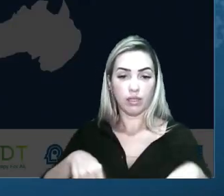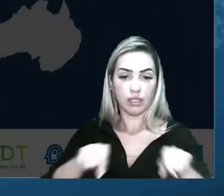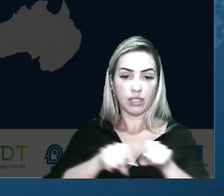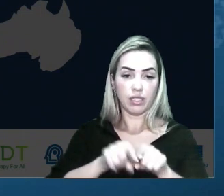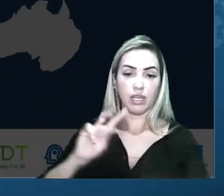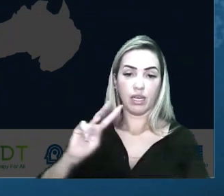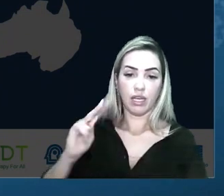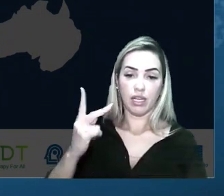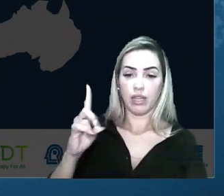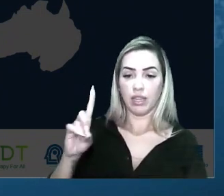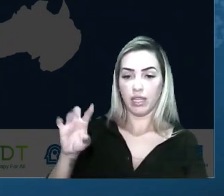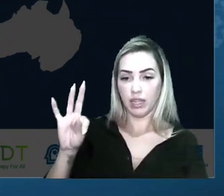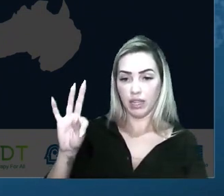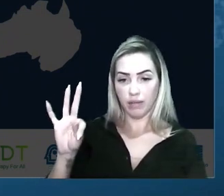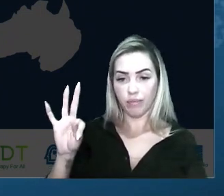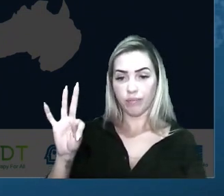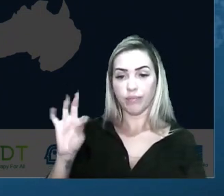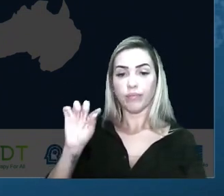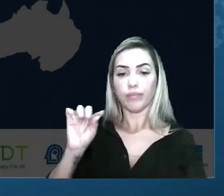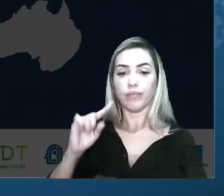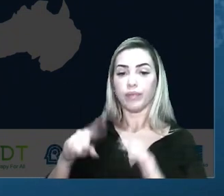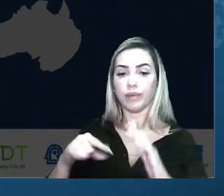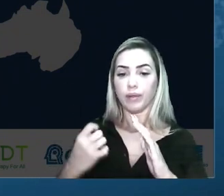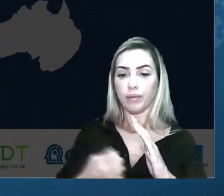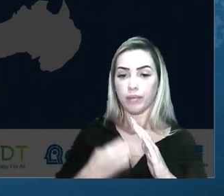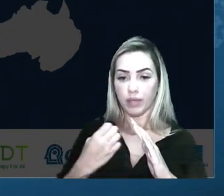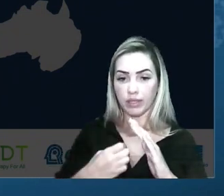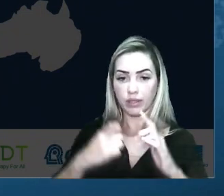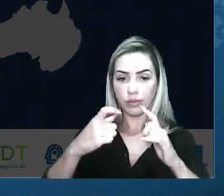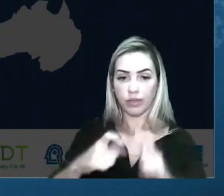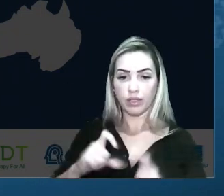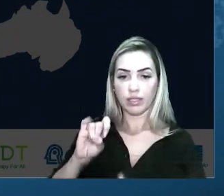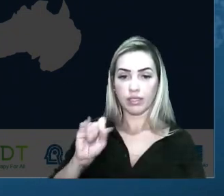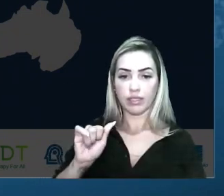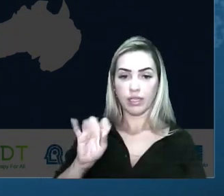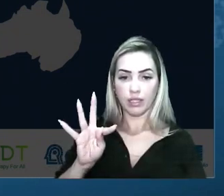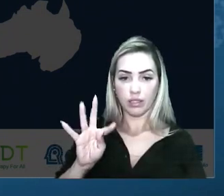que é uma empresa em Seattle, e que